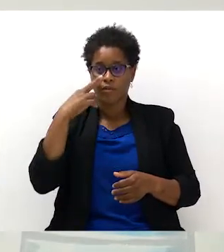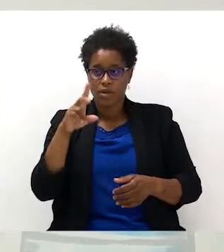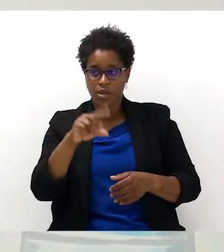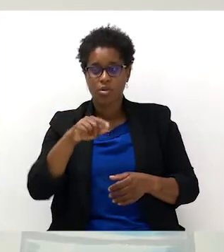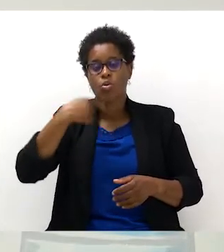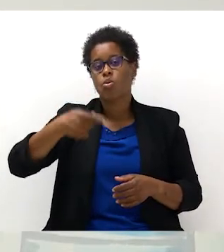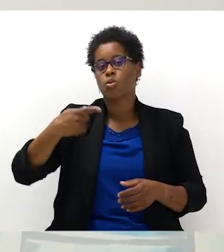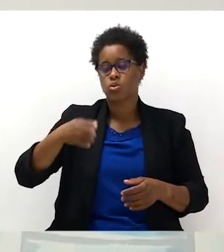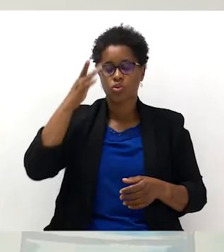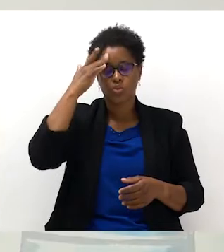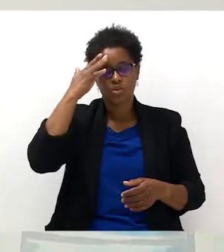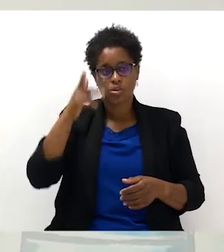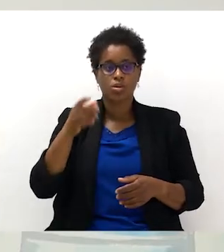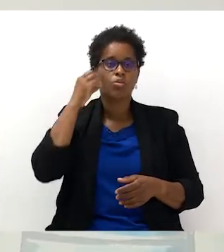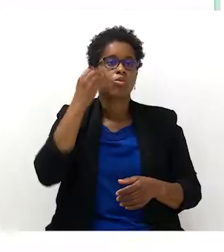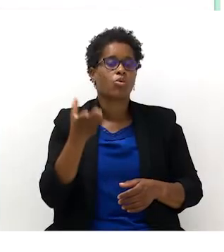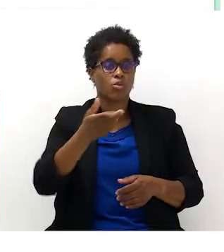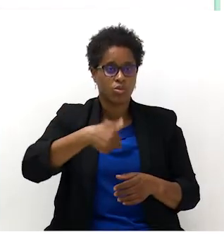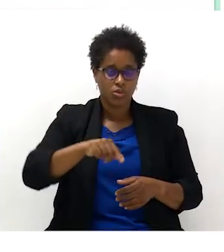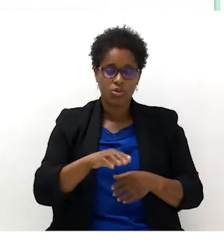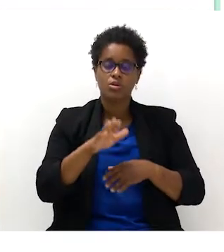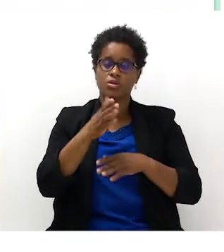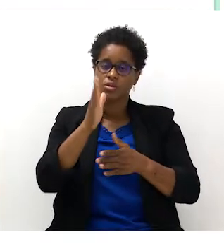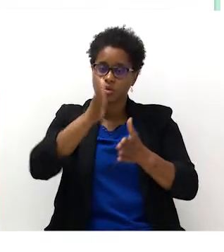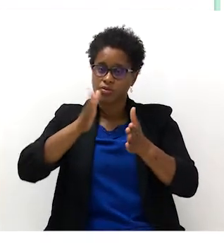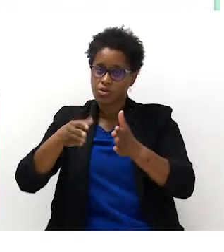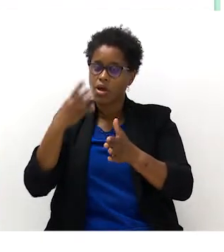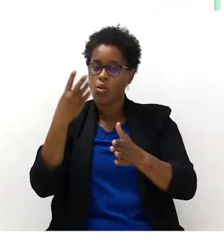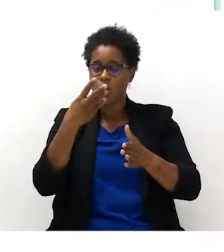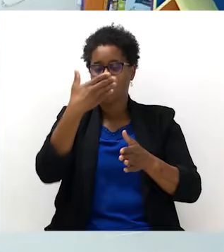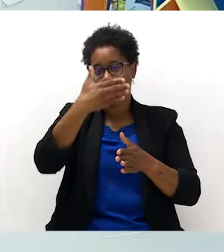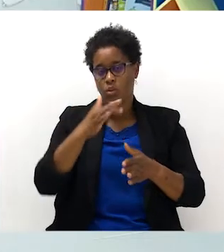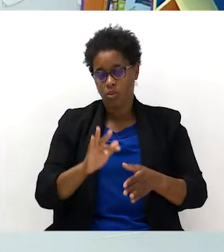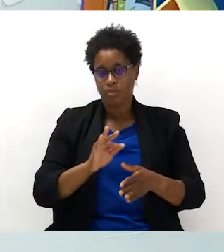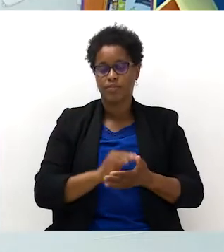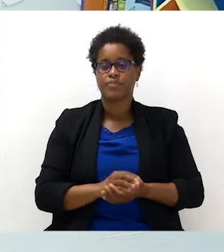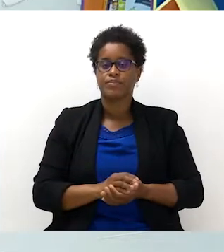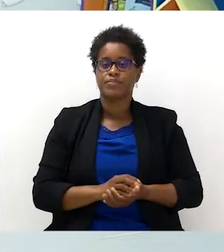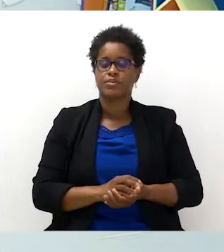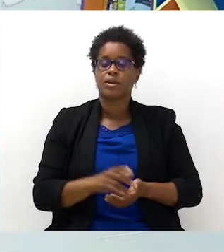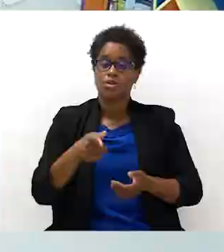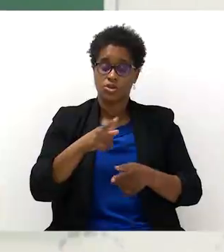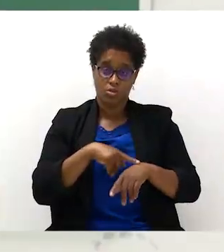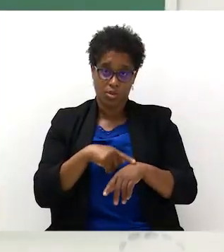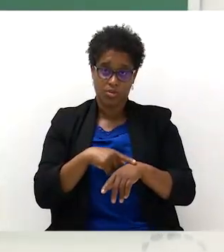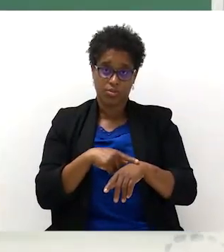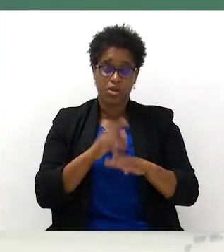outro número como é que nós dividimos a quarta parte. Bem, neste